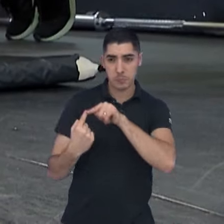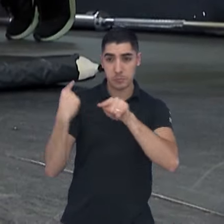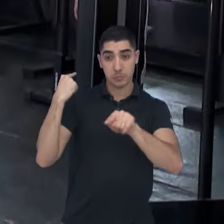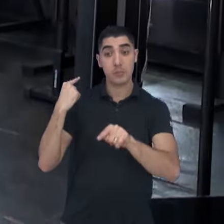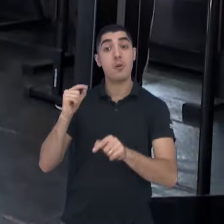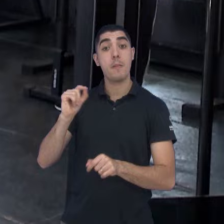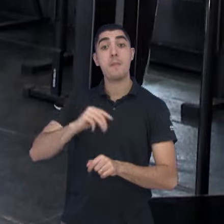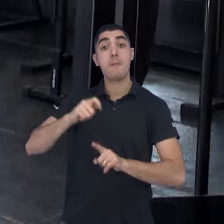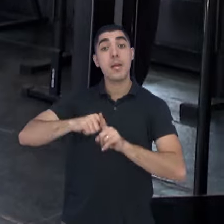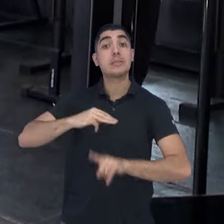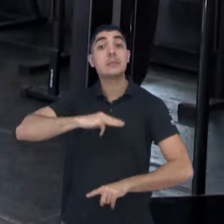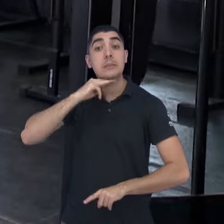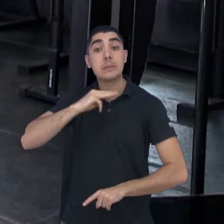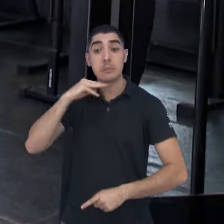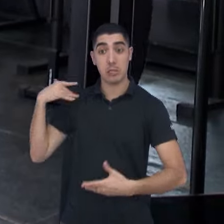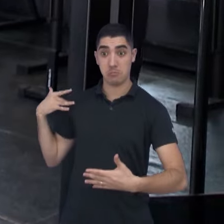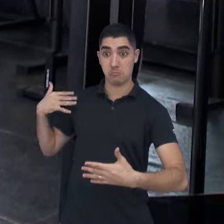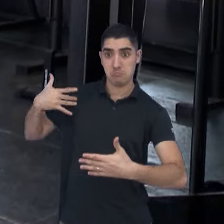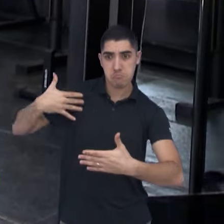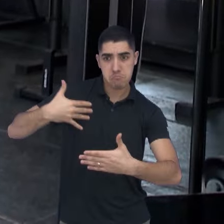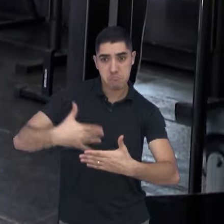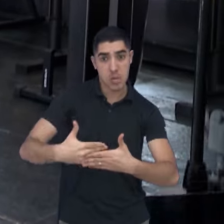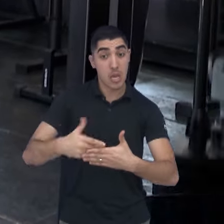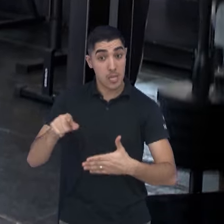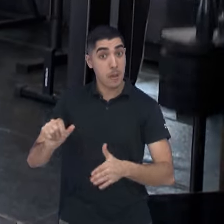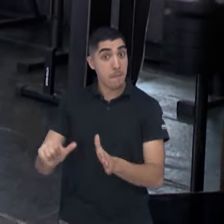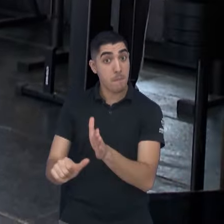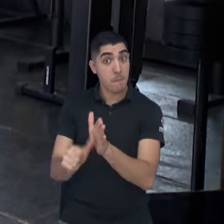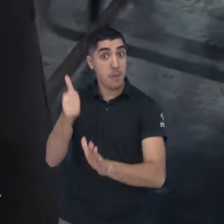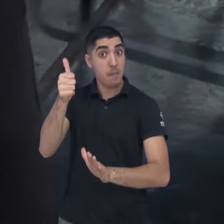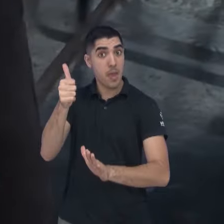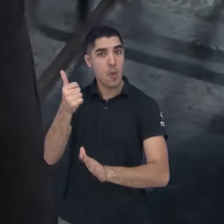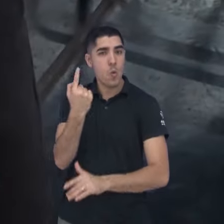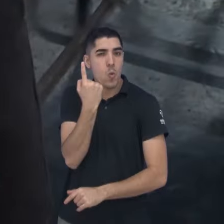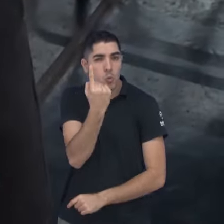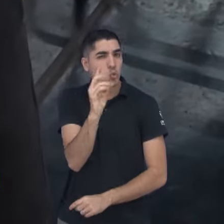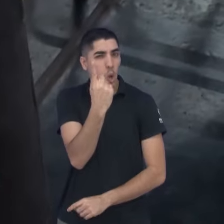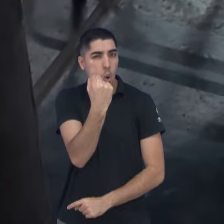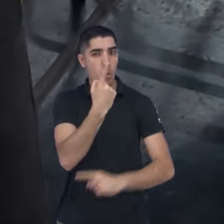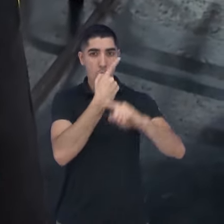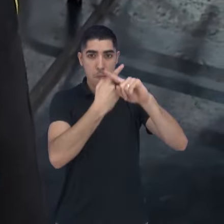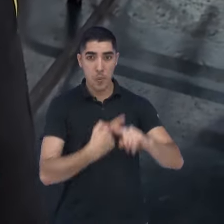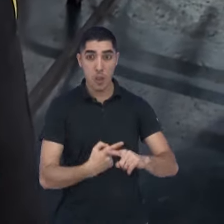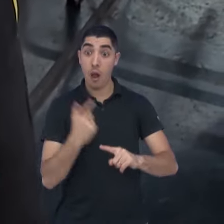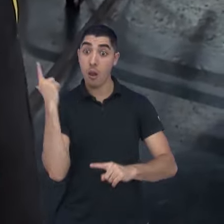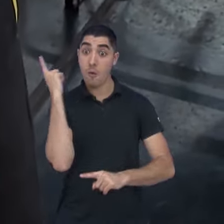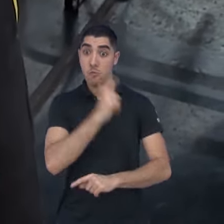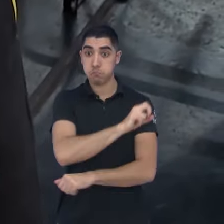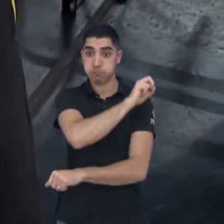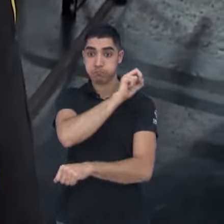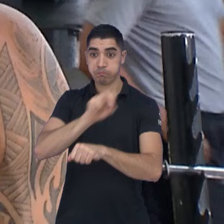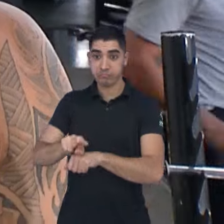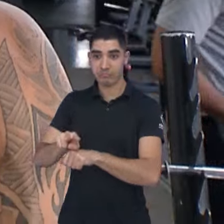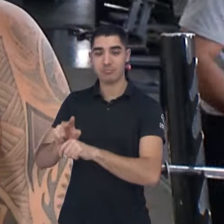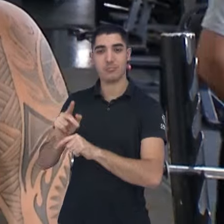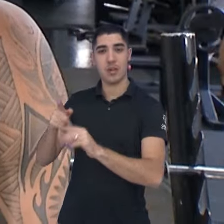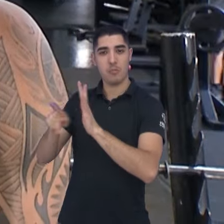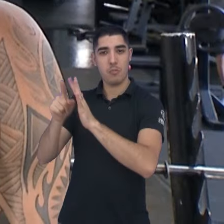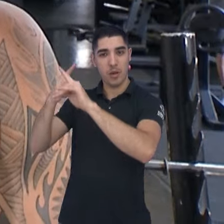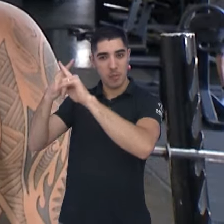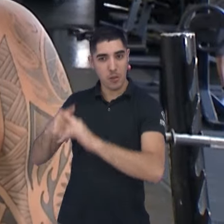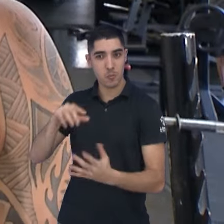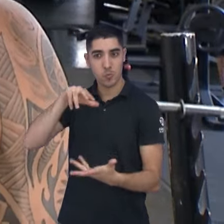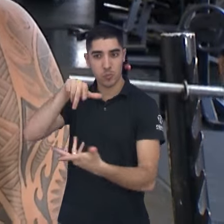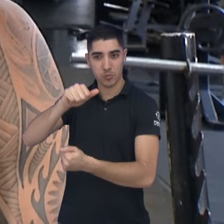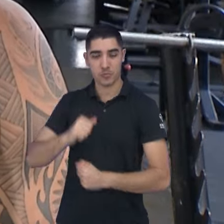deste ano. E logo no primeiro e único campeonato que disputou, a vaga no Mundial foi conquistada. Então o primeiro contato